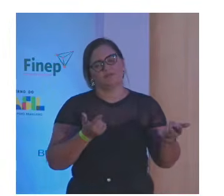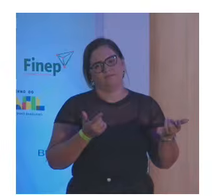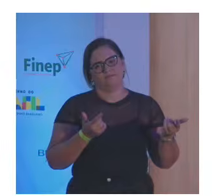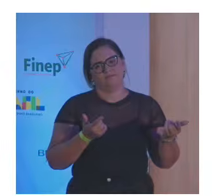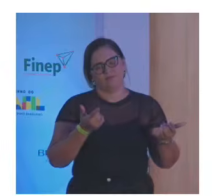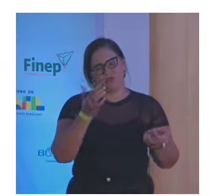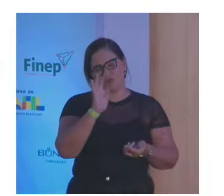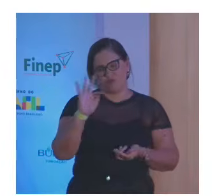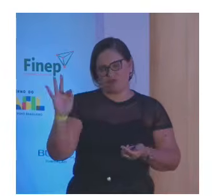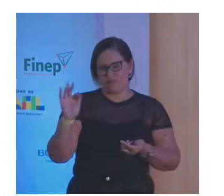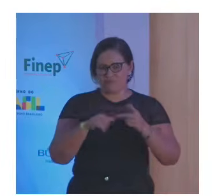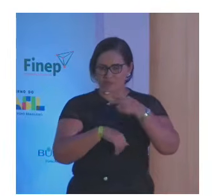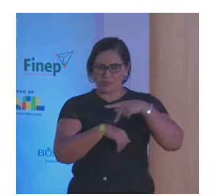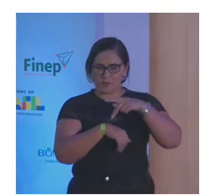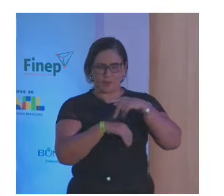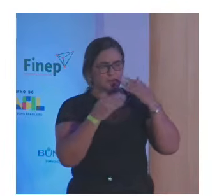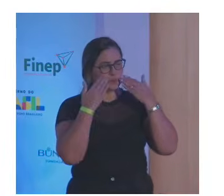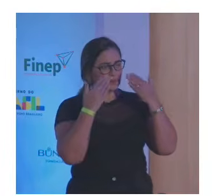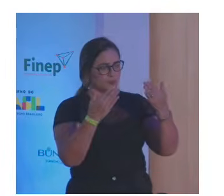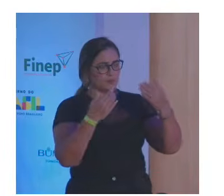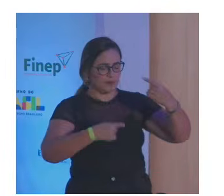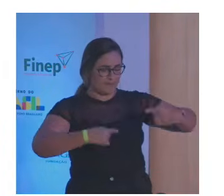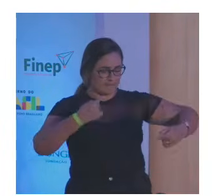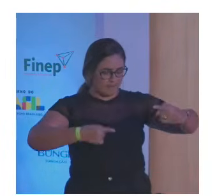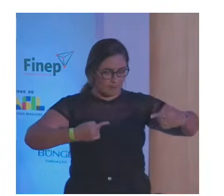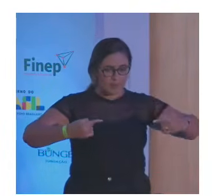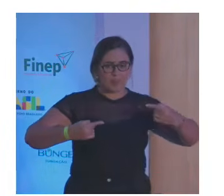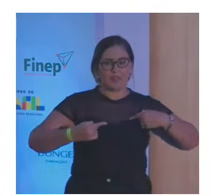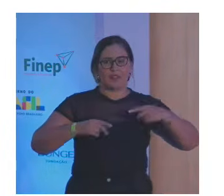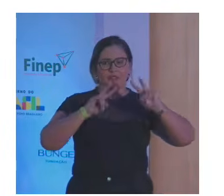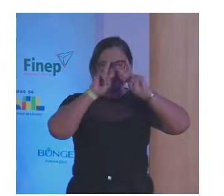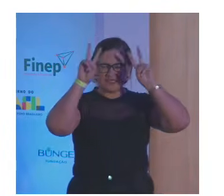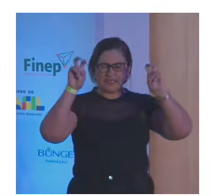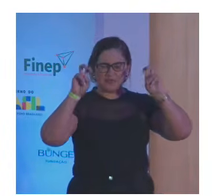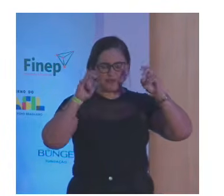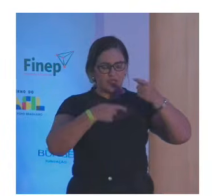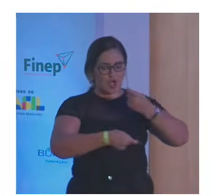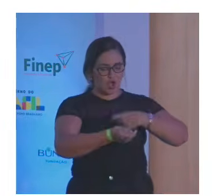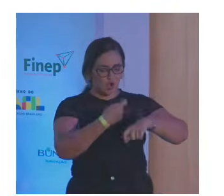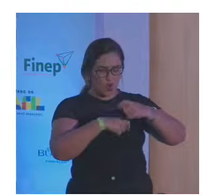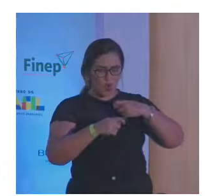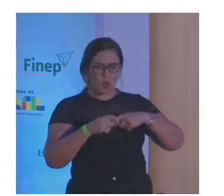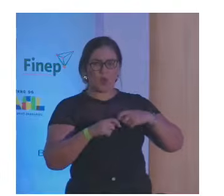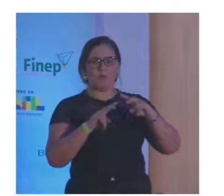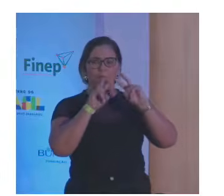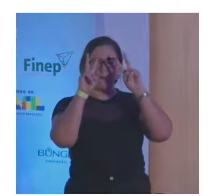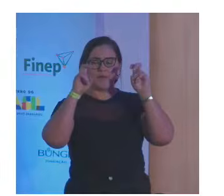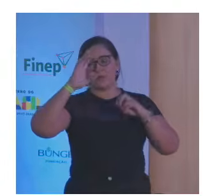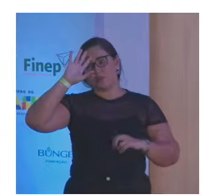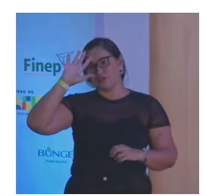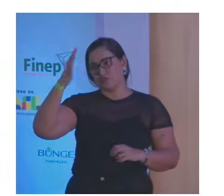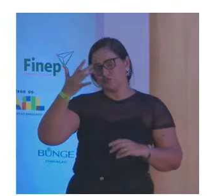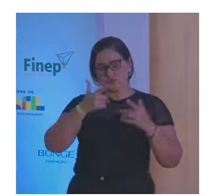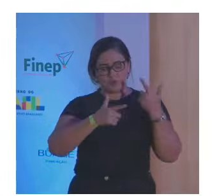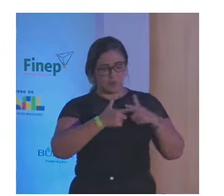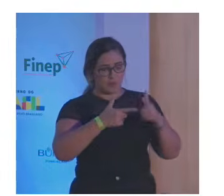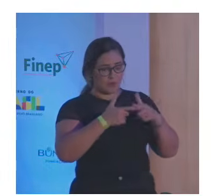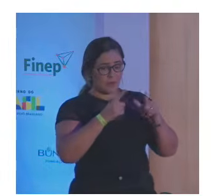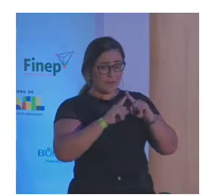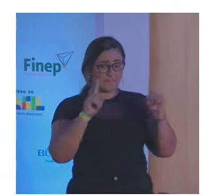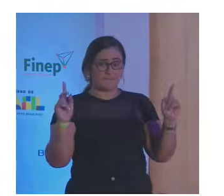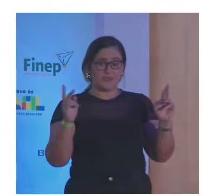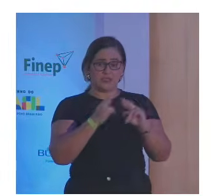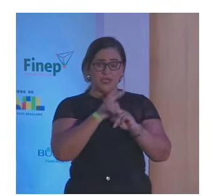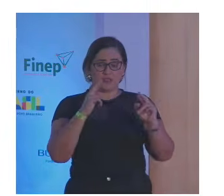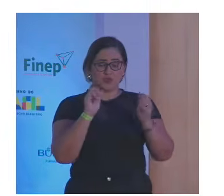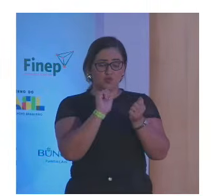formal dos países perante a sua política externa, que está embaixo, aspectos econômicos, aspectos de soluções a problemas, mas também a